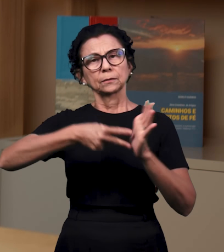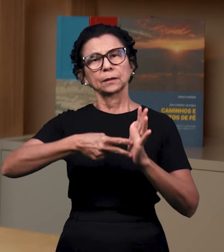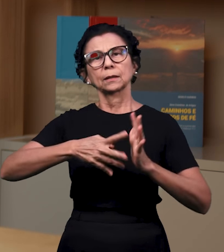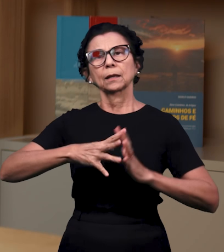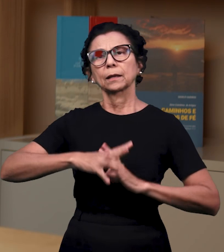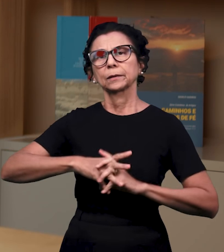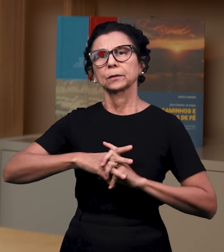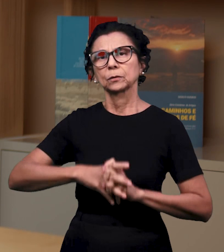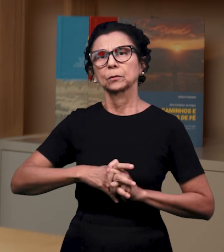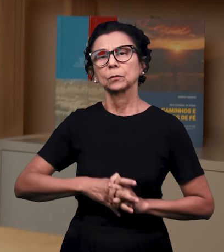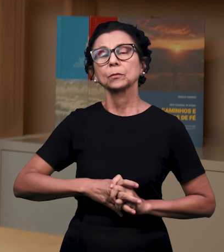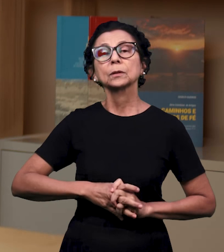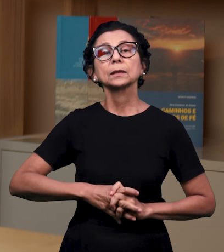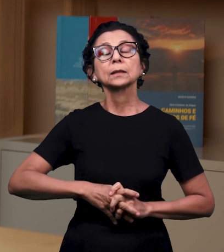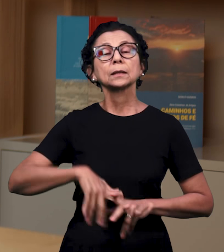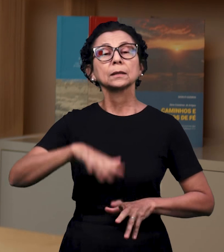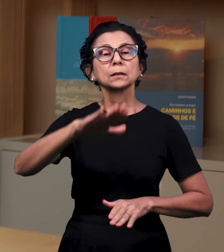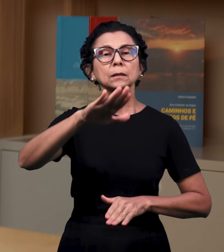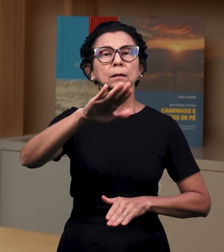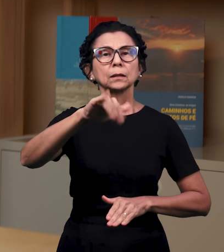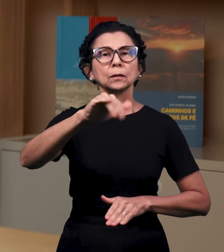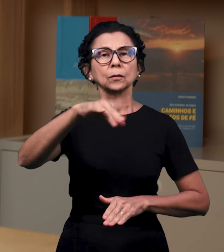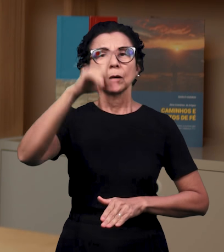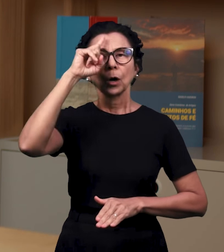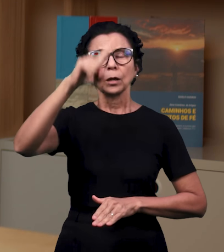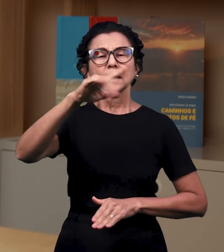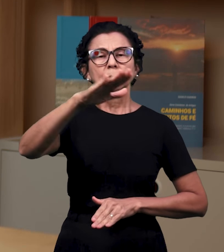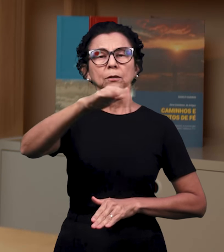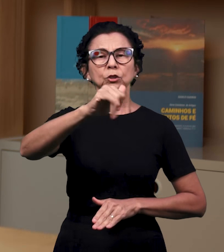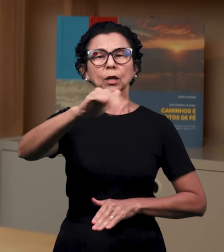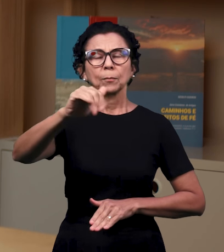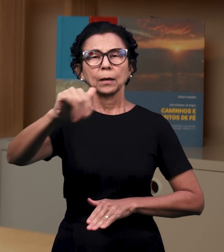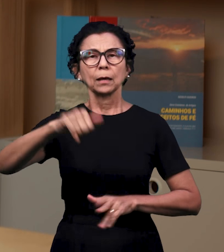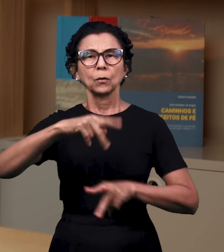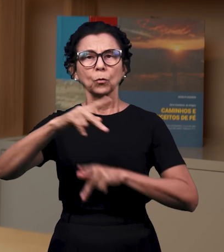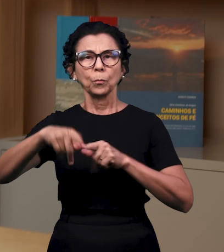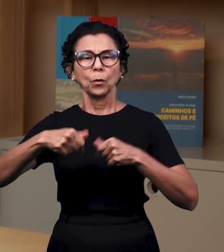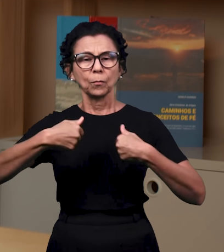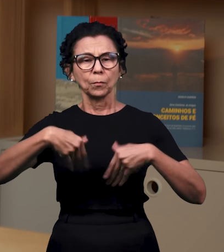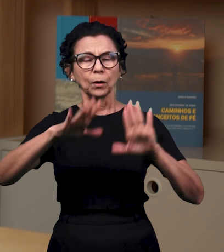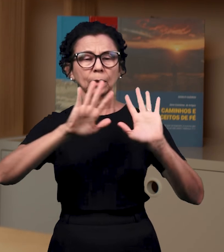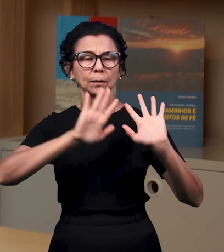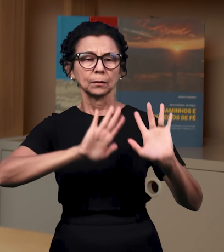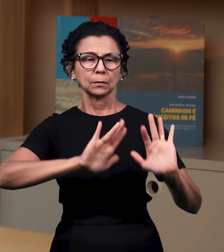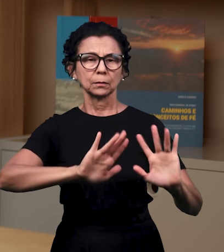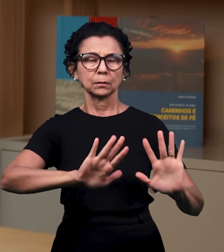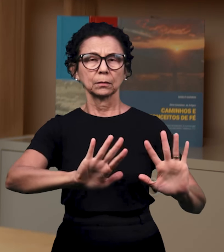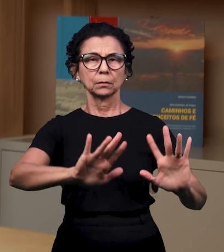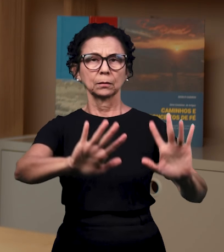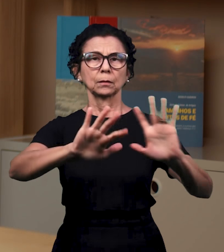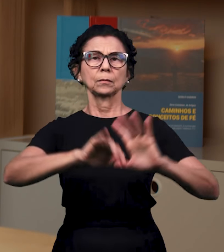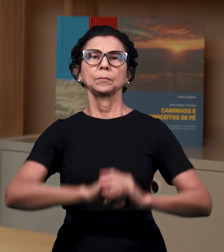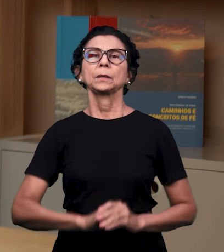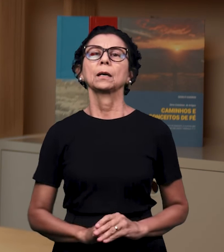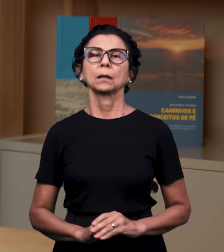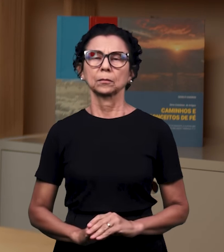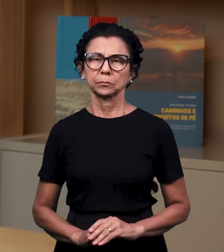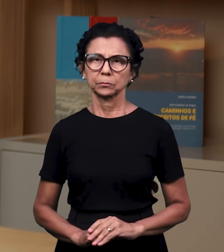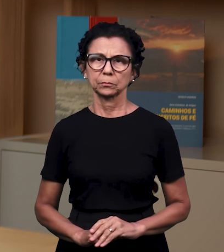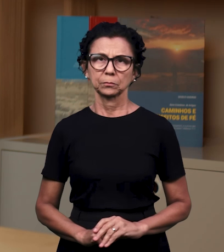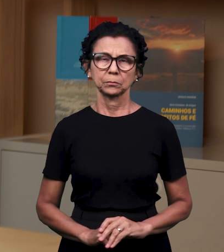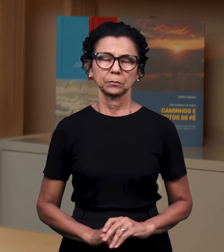era convocação e preparo do povo para caminhar, para se deslocar,